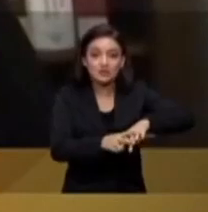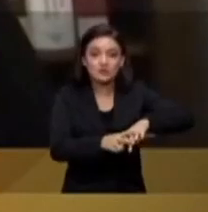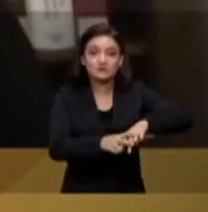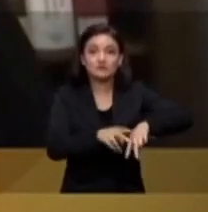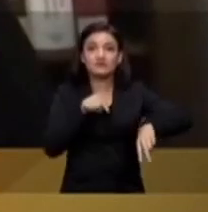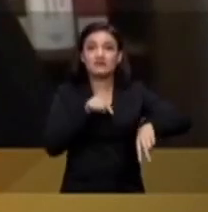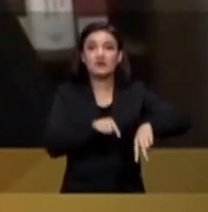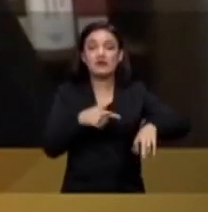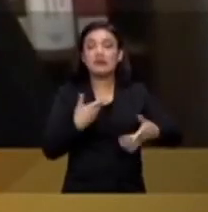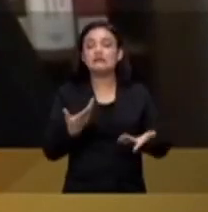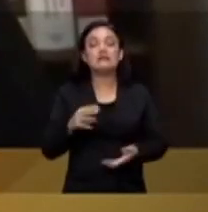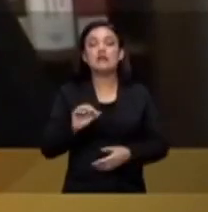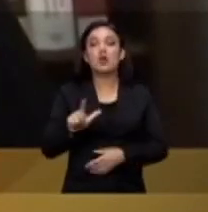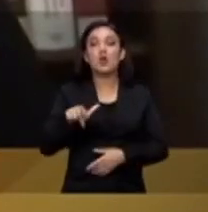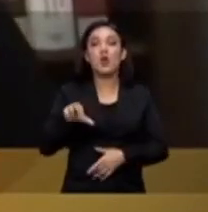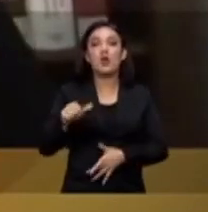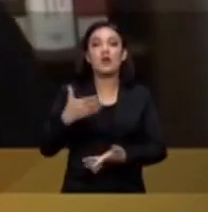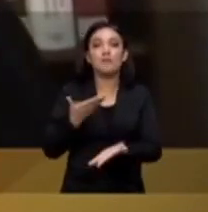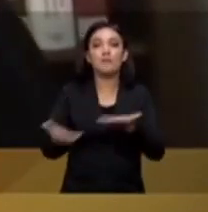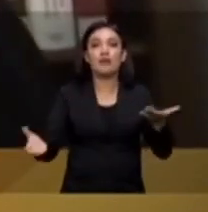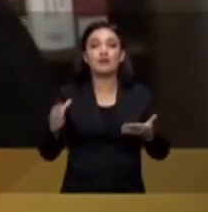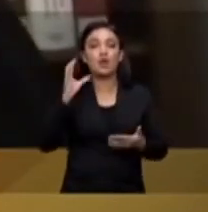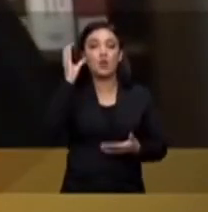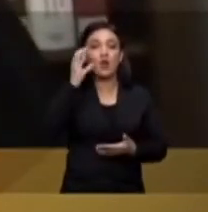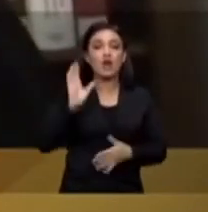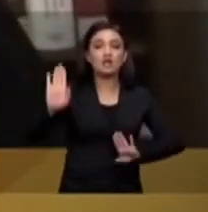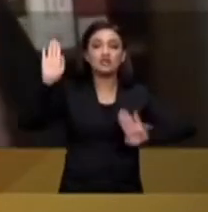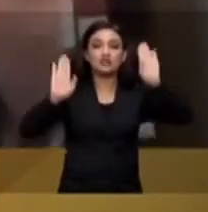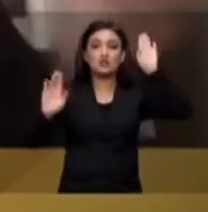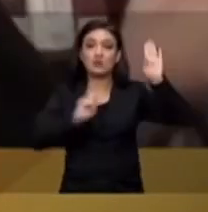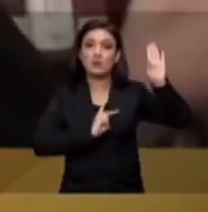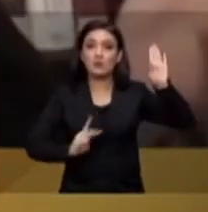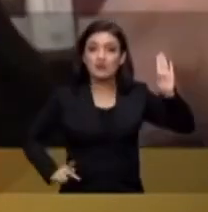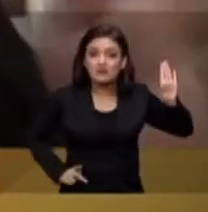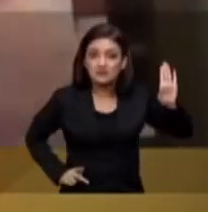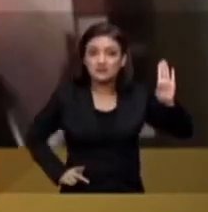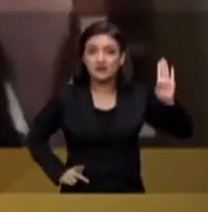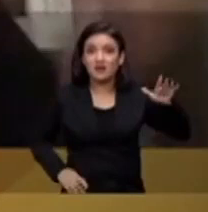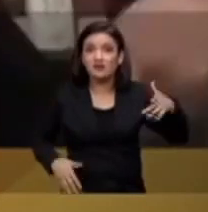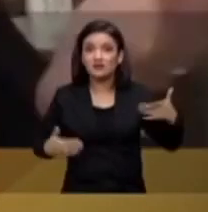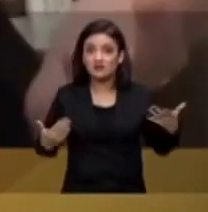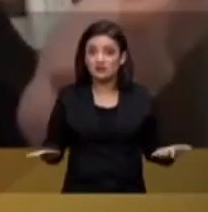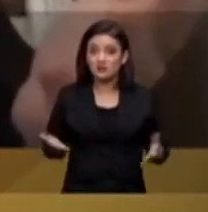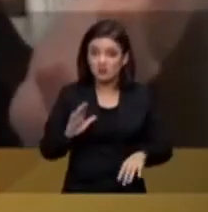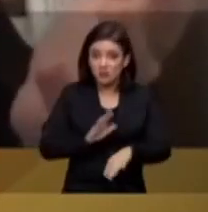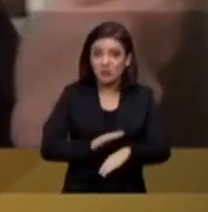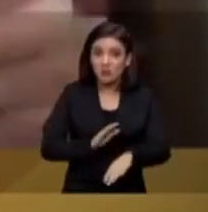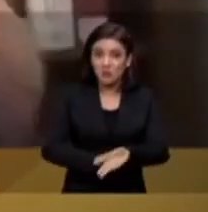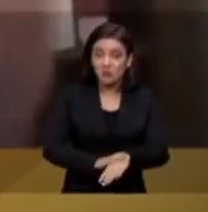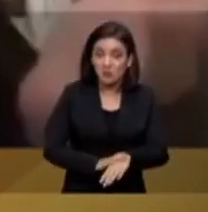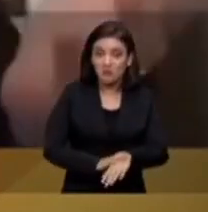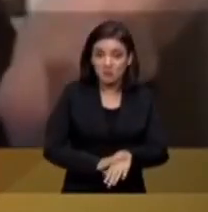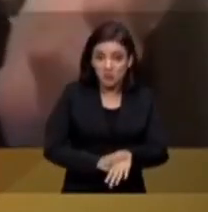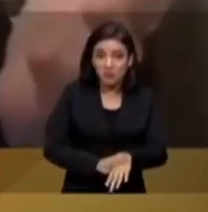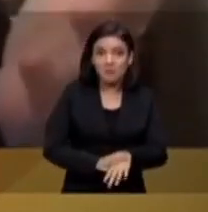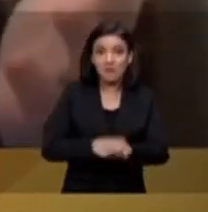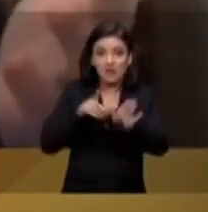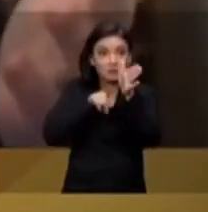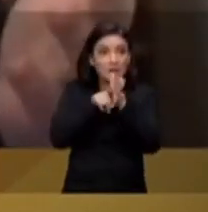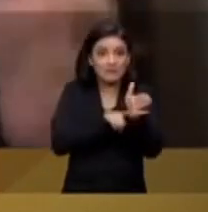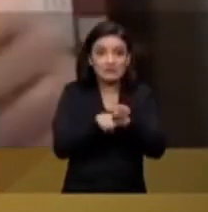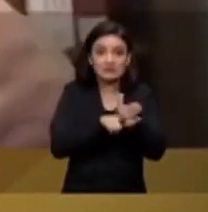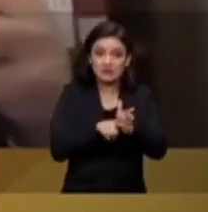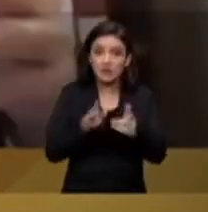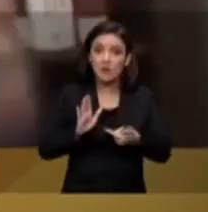ele custou a candidatura à presidência da República no momento em que as pesquisas de opinião, inclusive, indicavam que ele estava bem